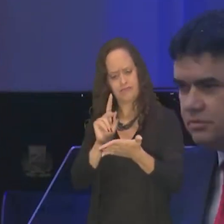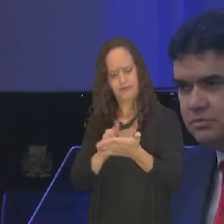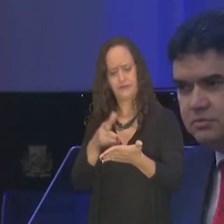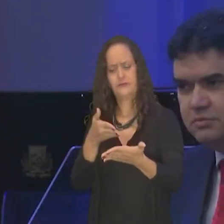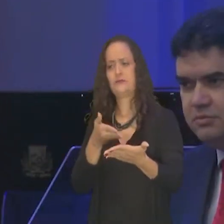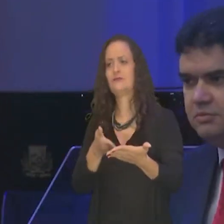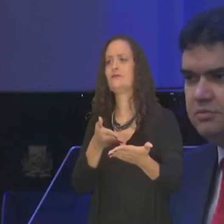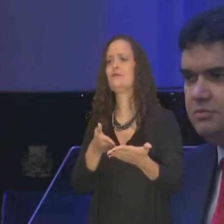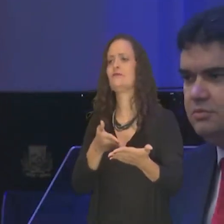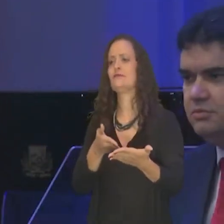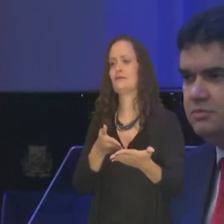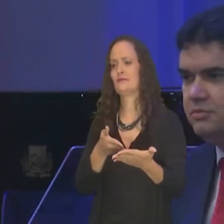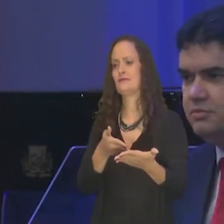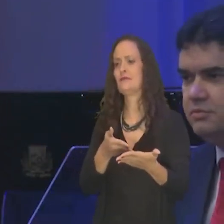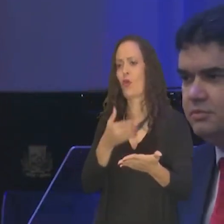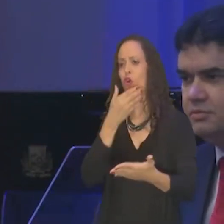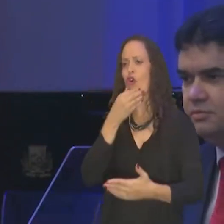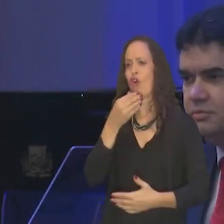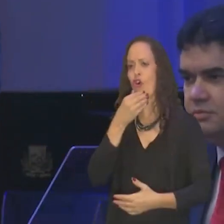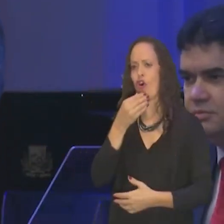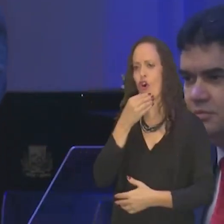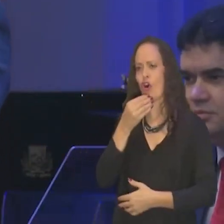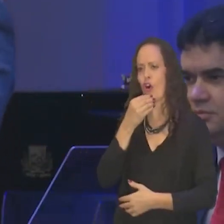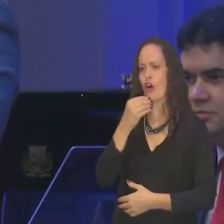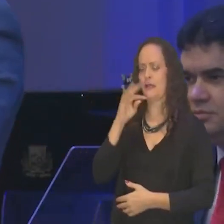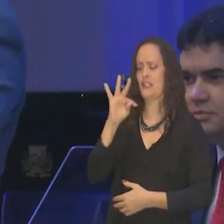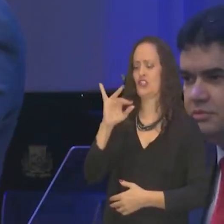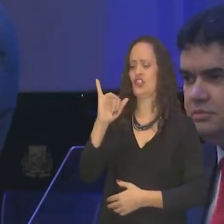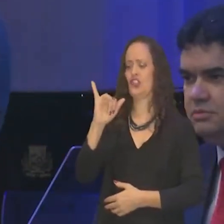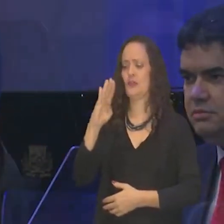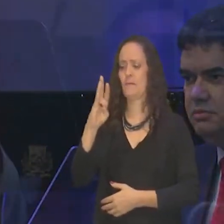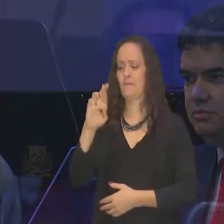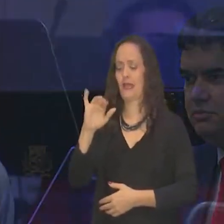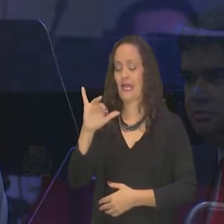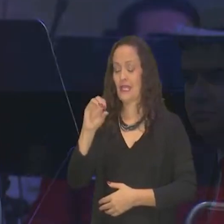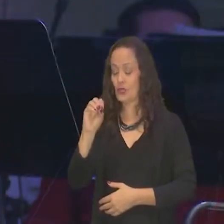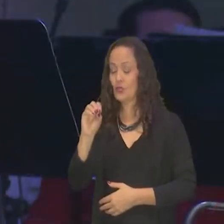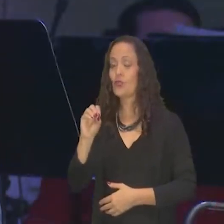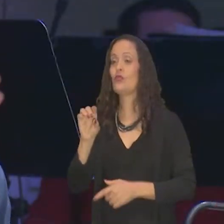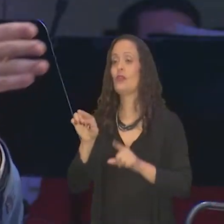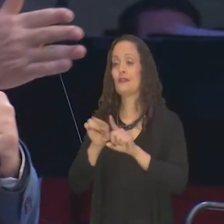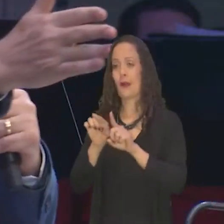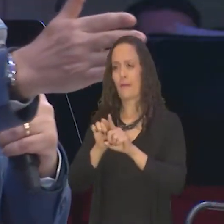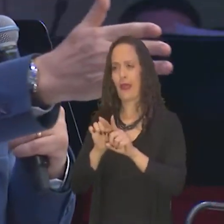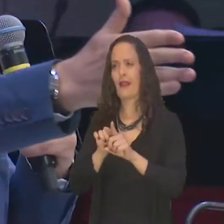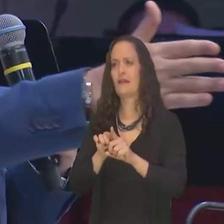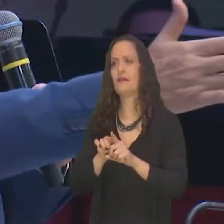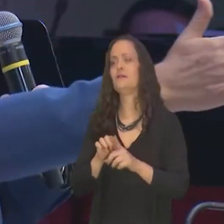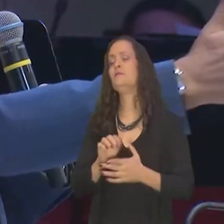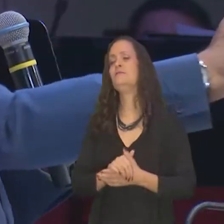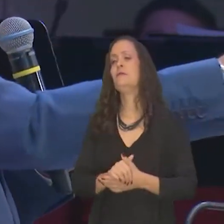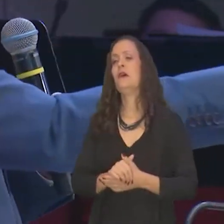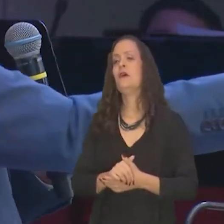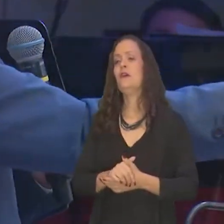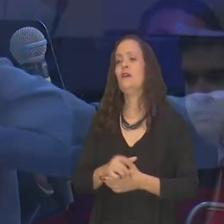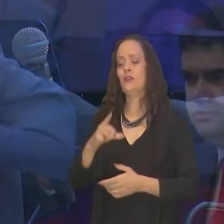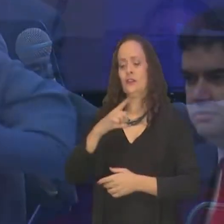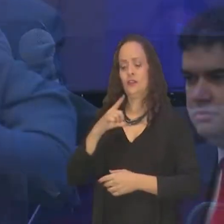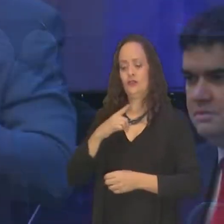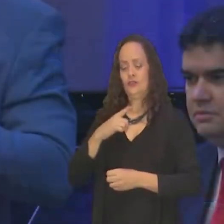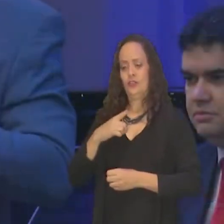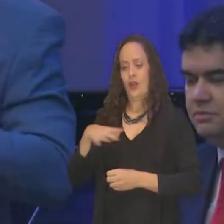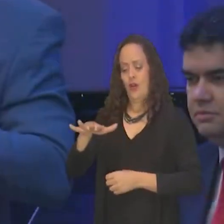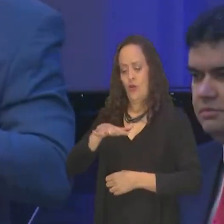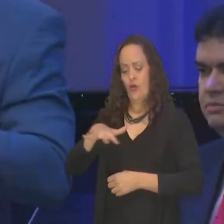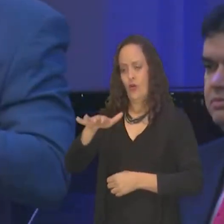que foi o segundo imperador a partir do império. Roma vive o